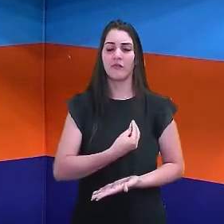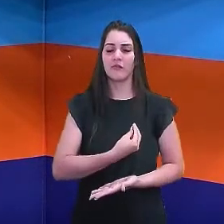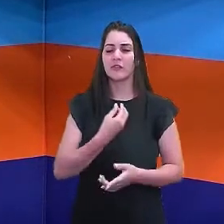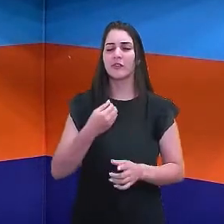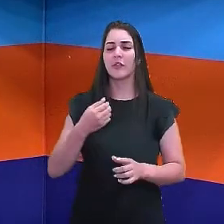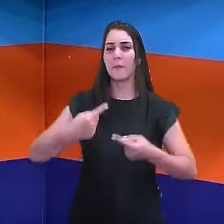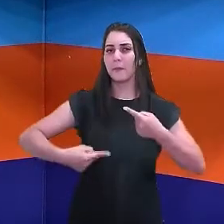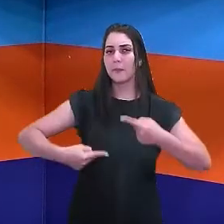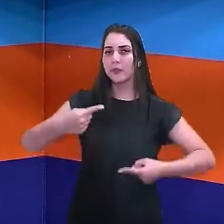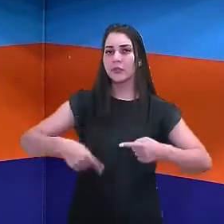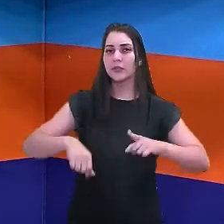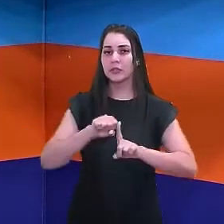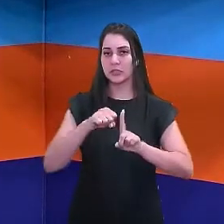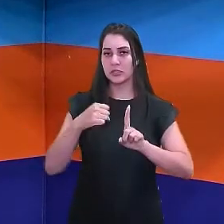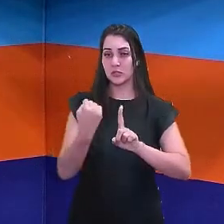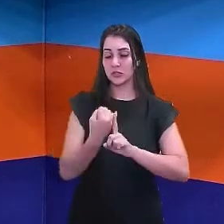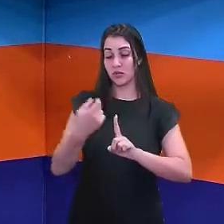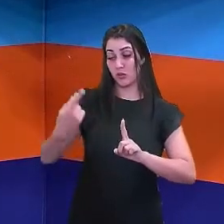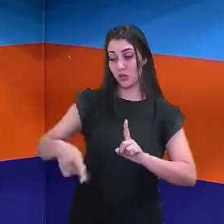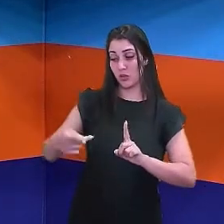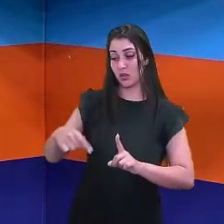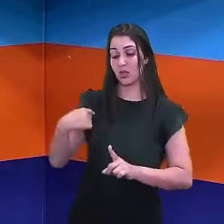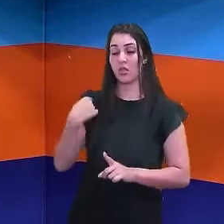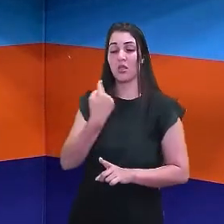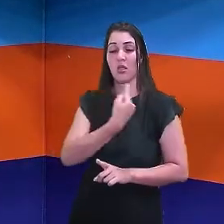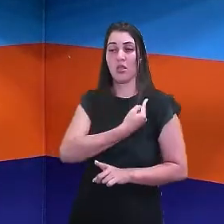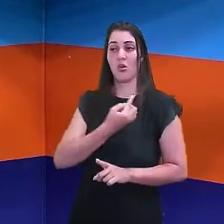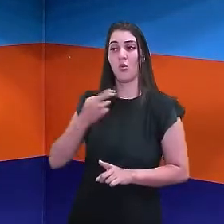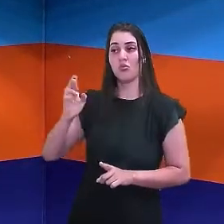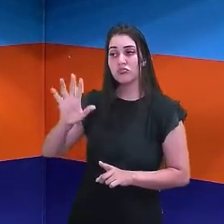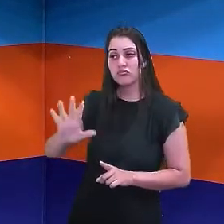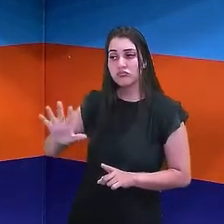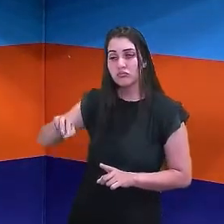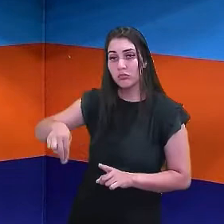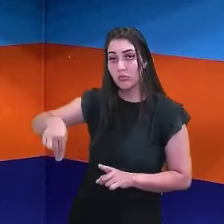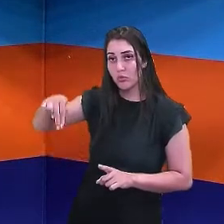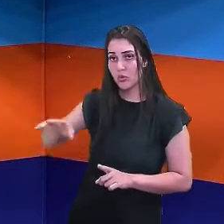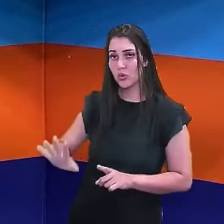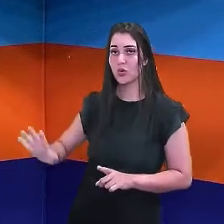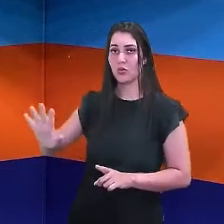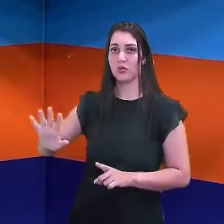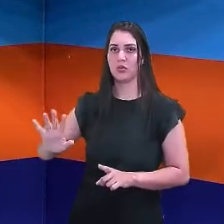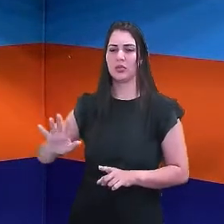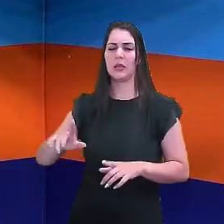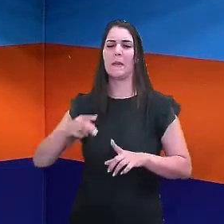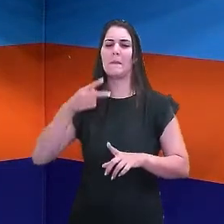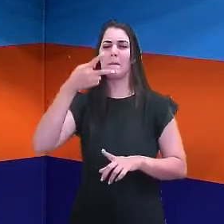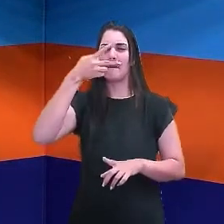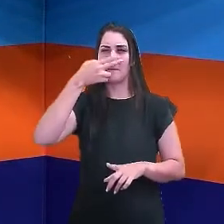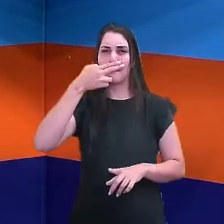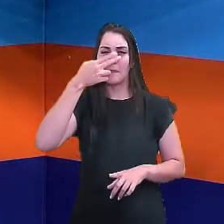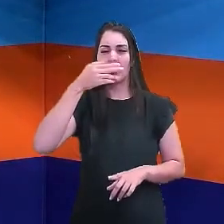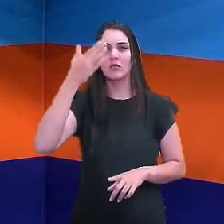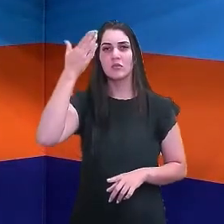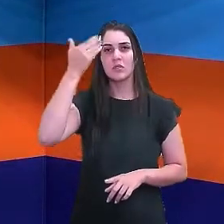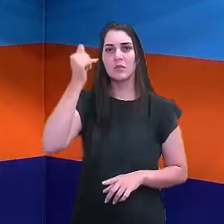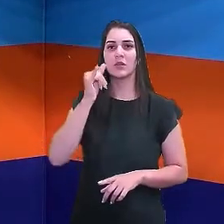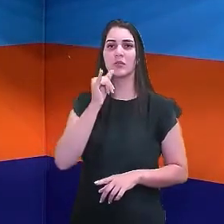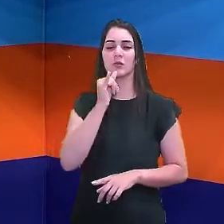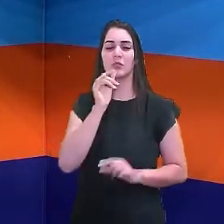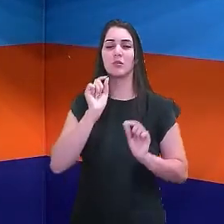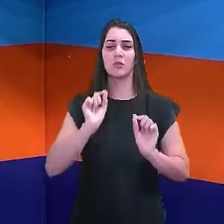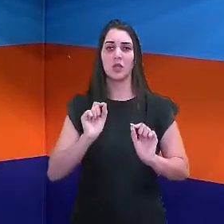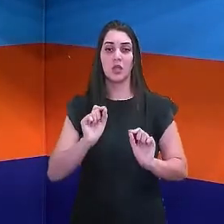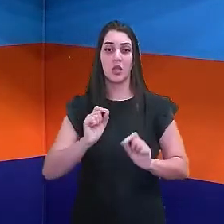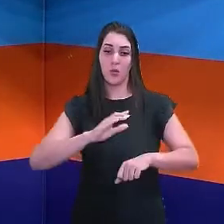nossa região. Então, mesmo dizendo que sabendo, ou a gente lendo que o período do Segundo Reinado foi um